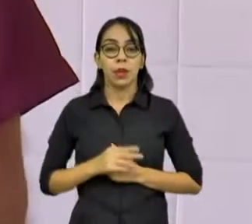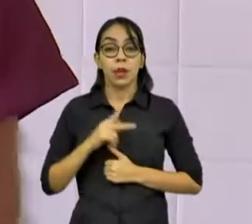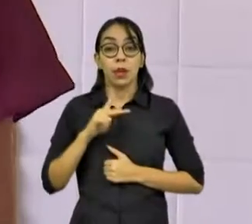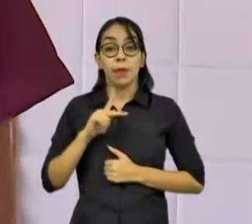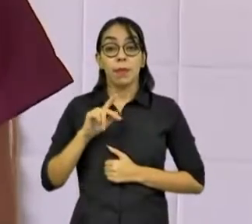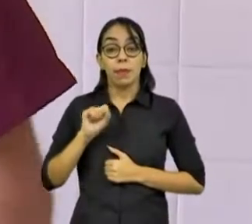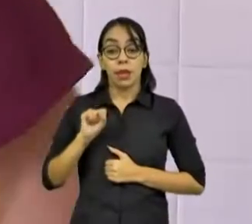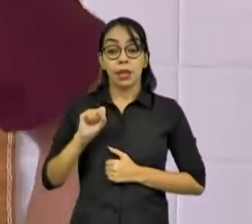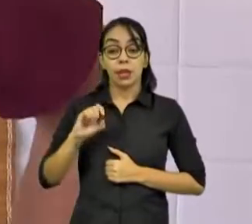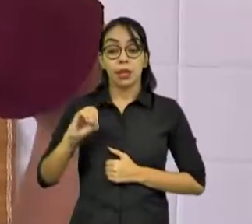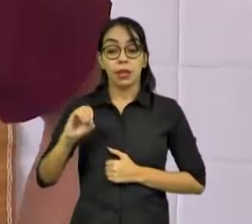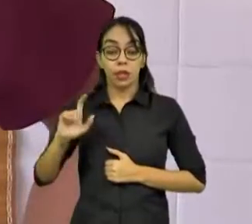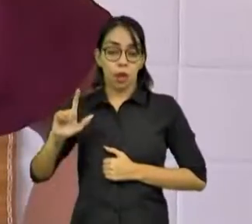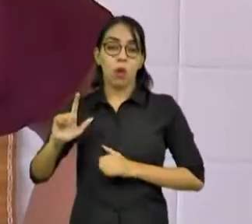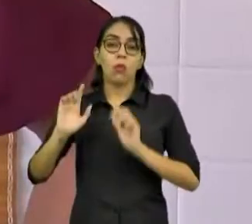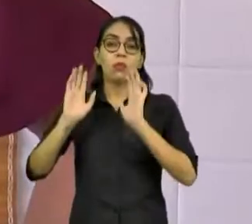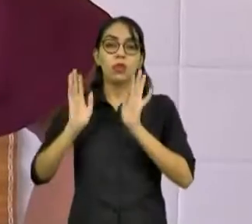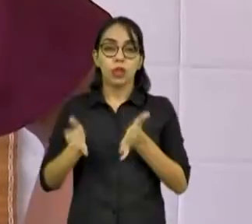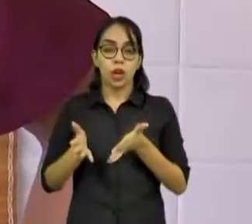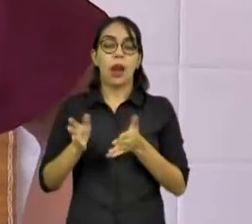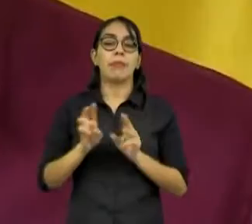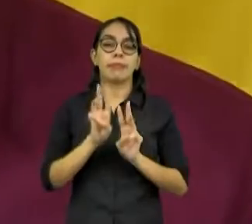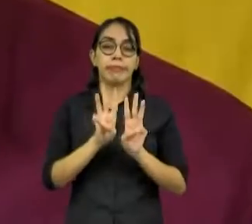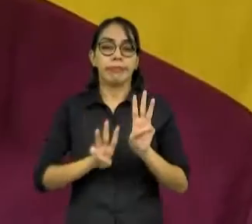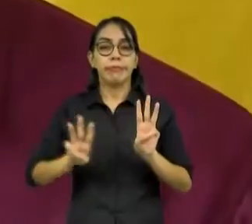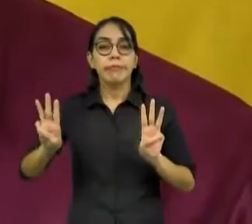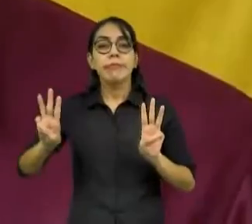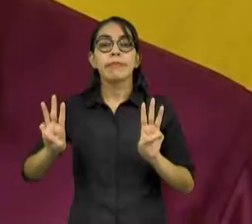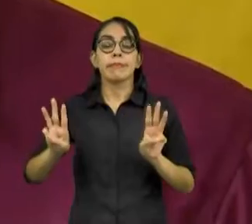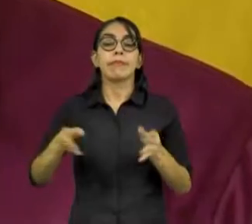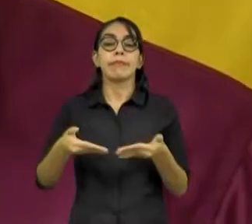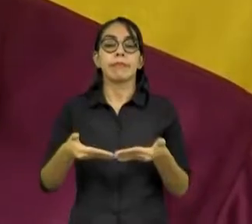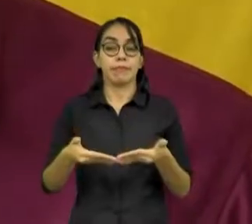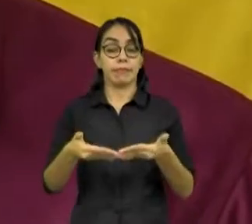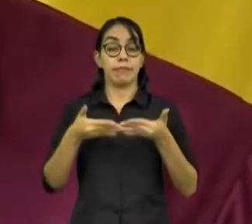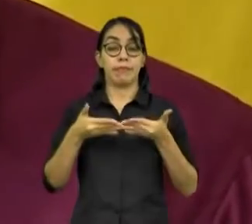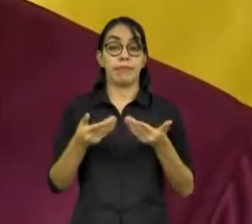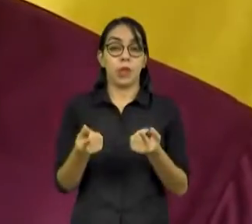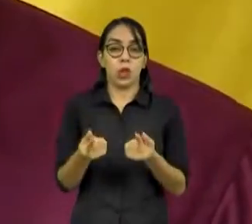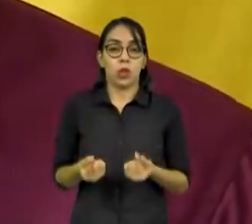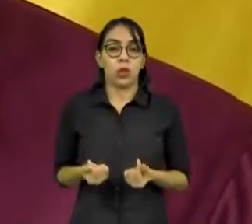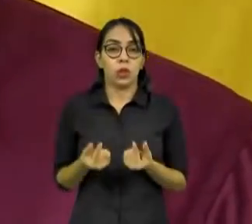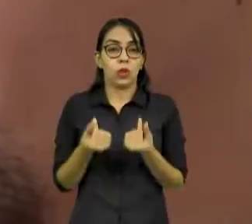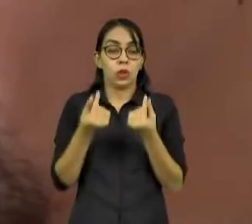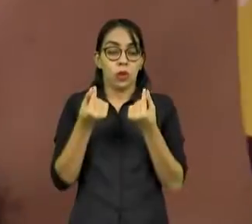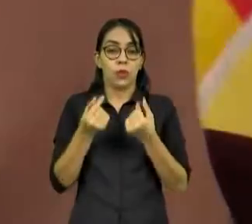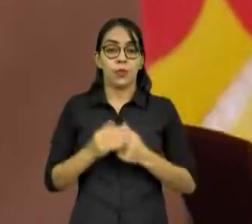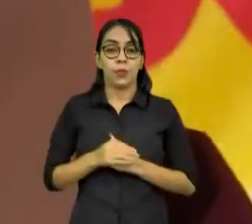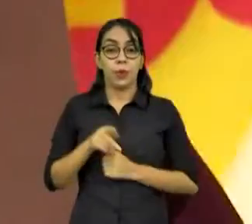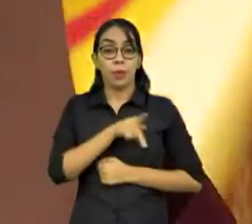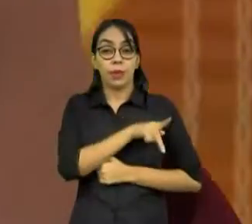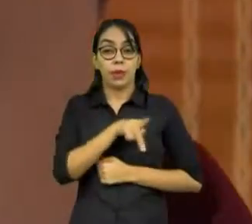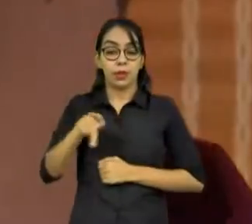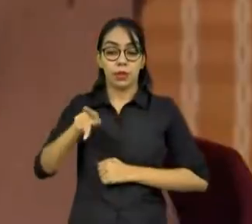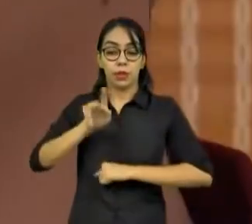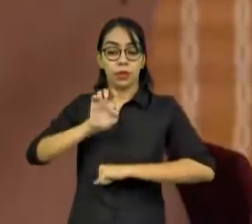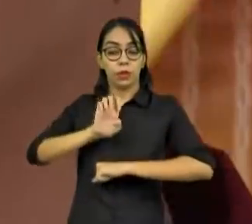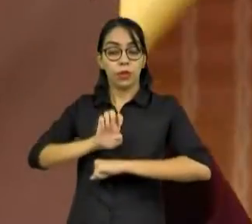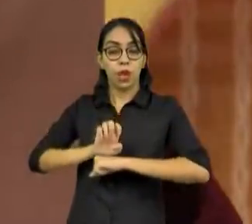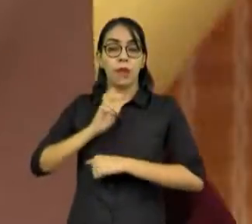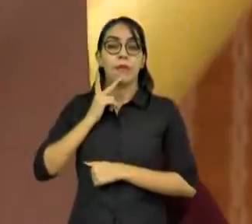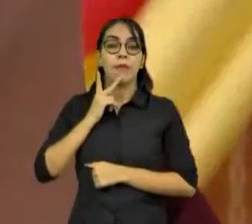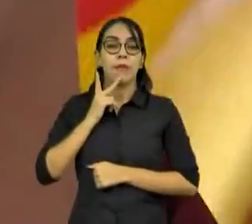à vaquinha virtual desde a primeira edição. Para o presidente estadual, Alexandre Uchoa, essa arrecadação